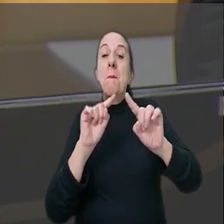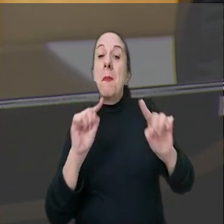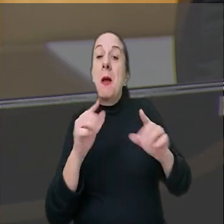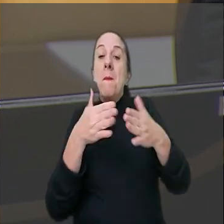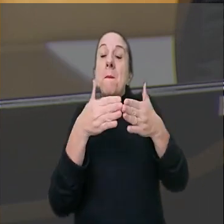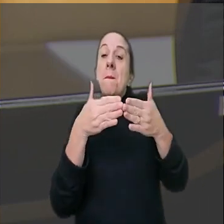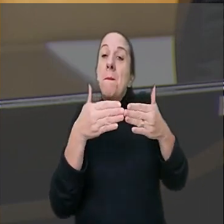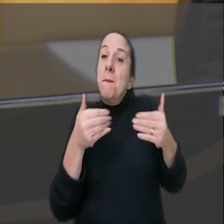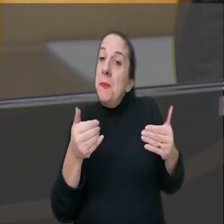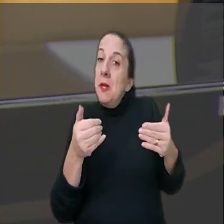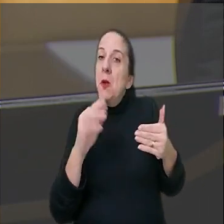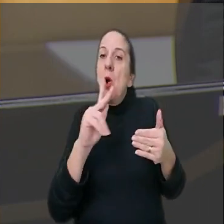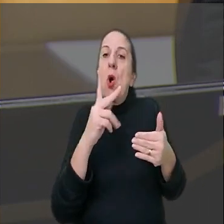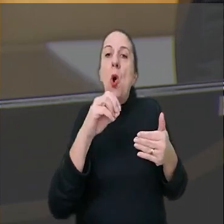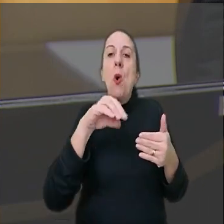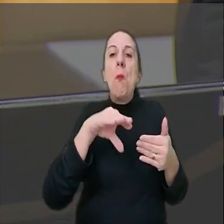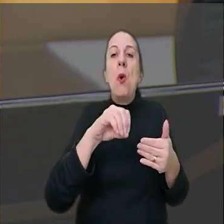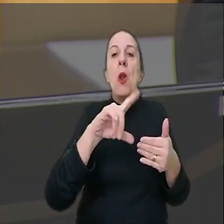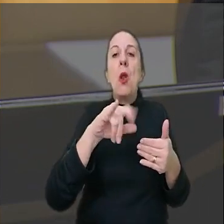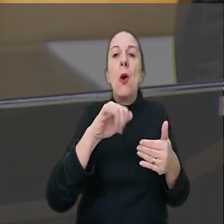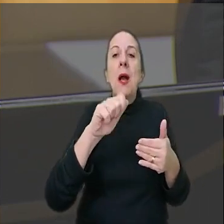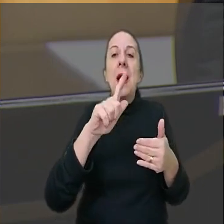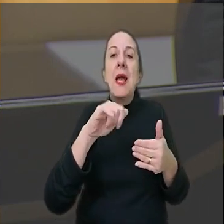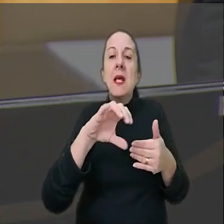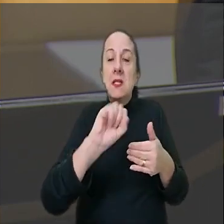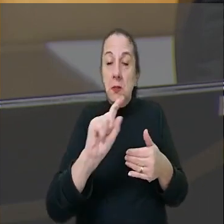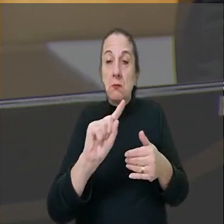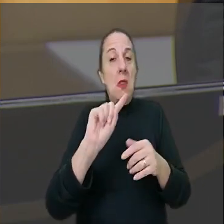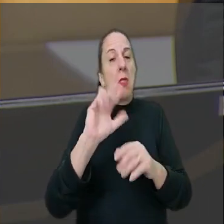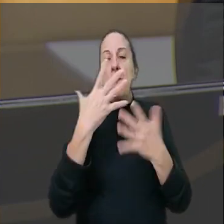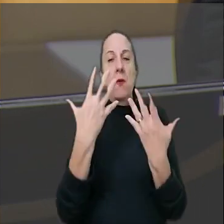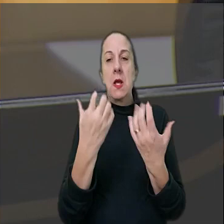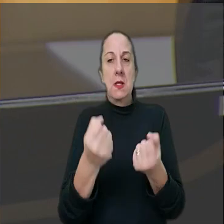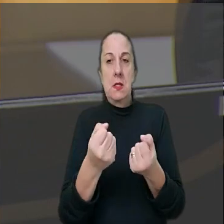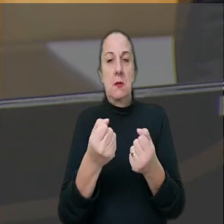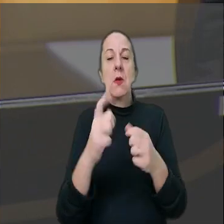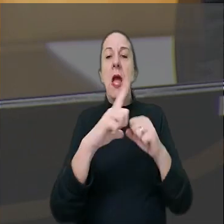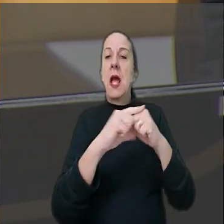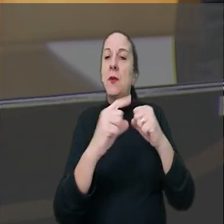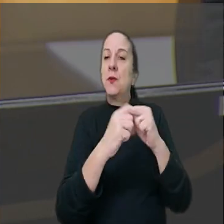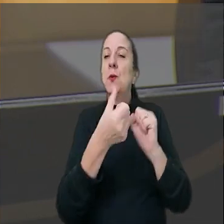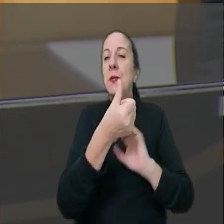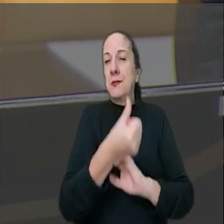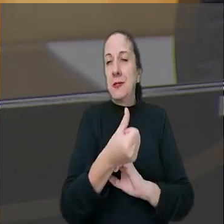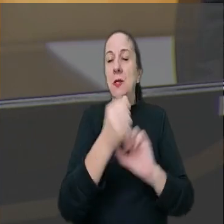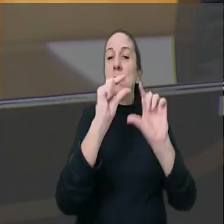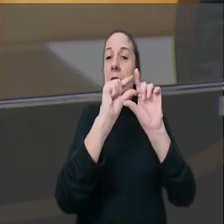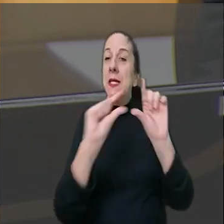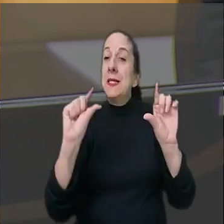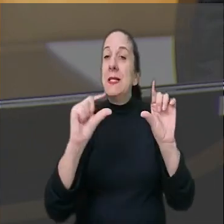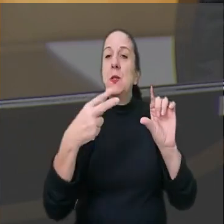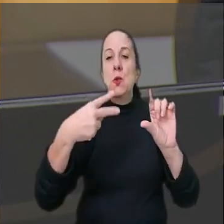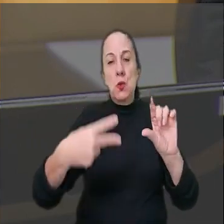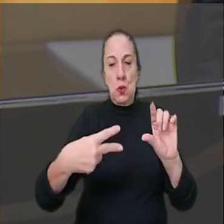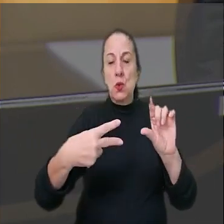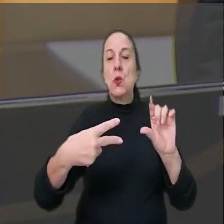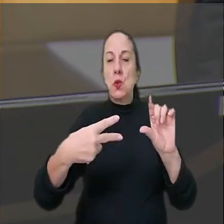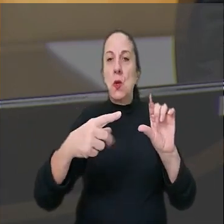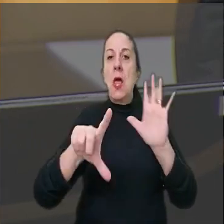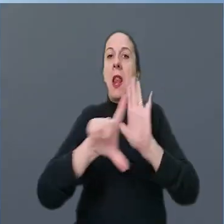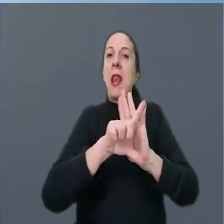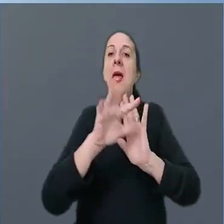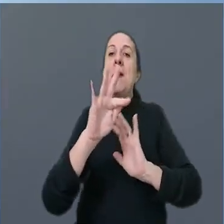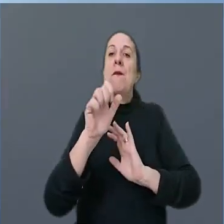judicial. Entretanto, o pedido de homologação foi negado por violação ao artigo 6º, inciso 2, da Lei